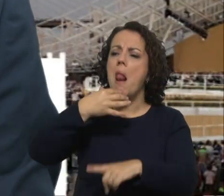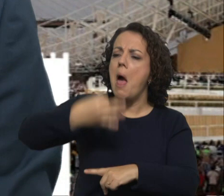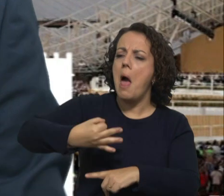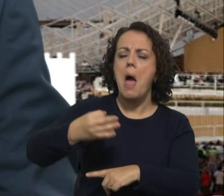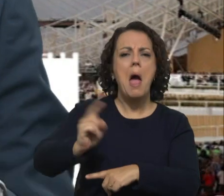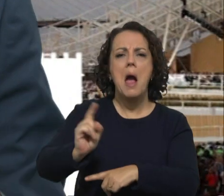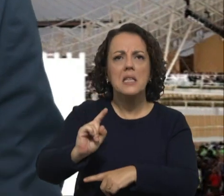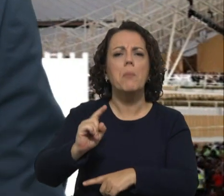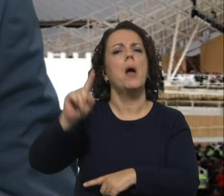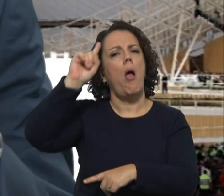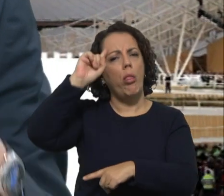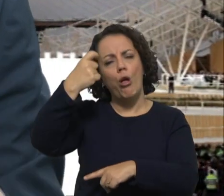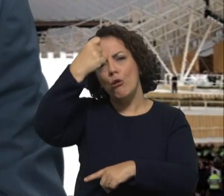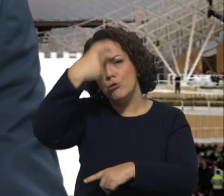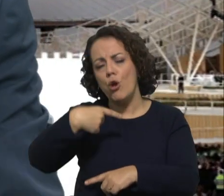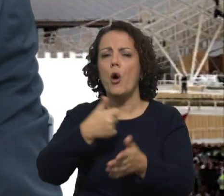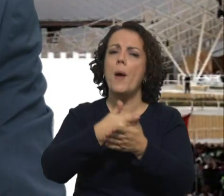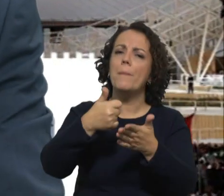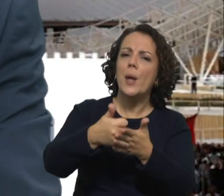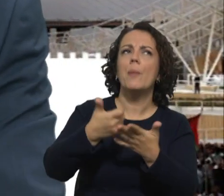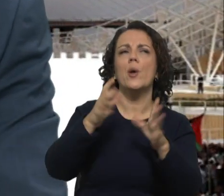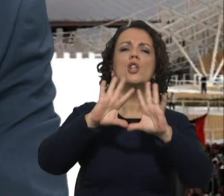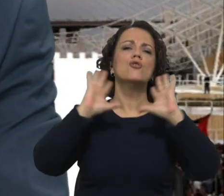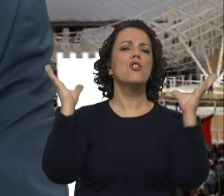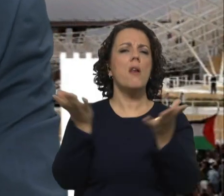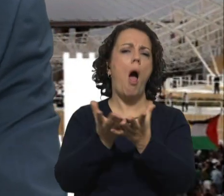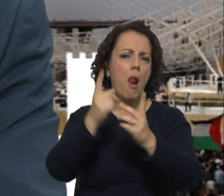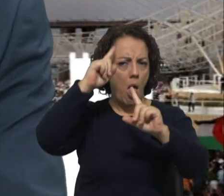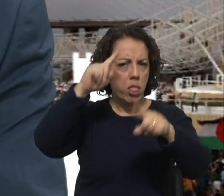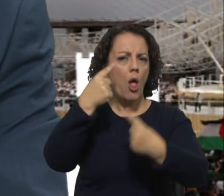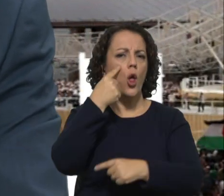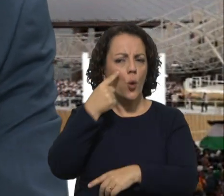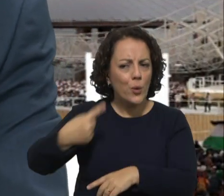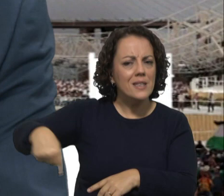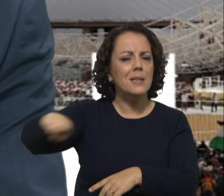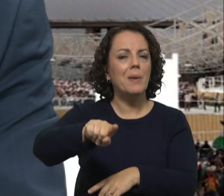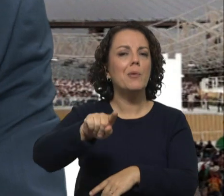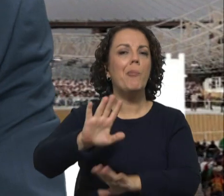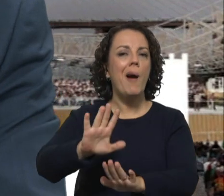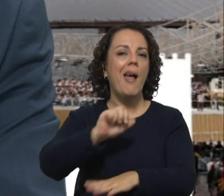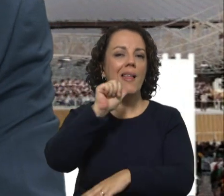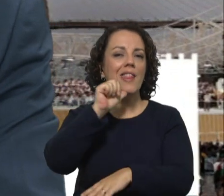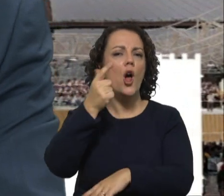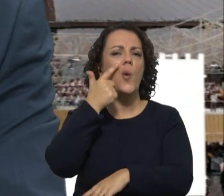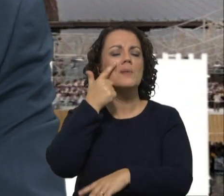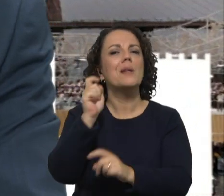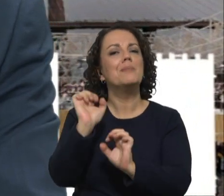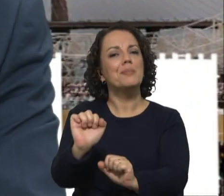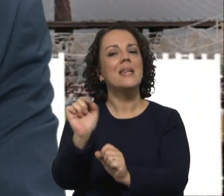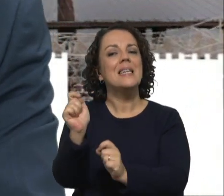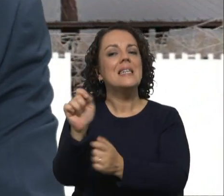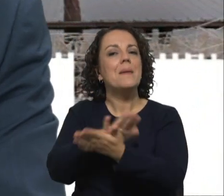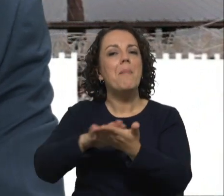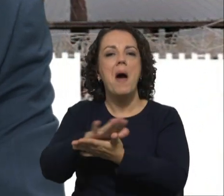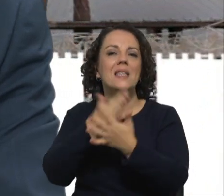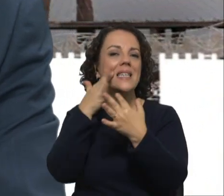figuras bíblicas, as histórias bíblicas, pelo menos os seus contornos gerais, mas têm muitas vezes um conhecimento muito básico sobre o texto bíblico